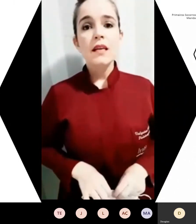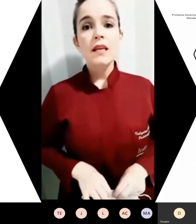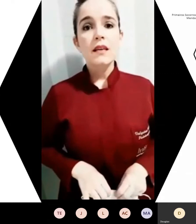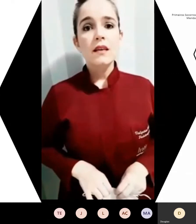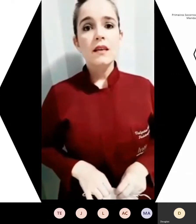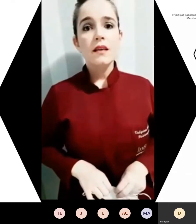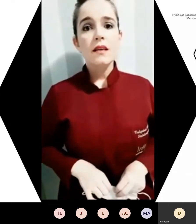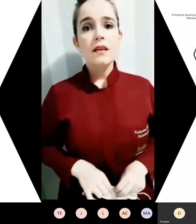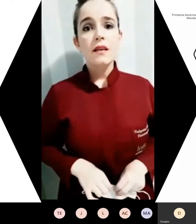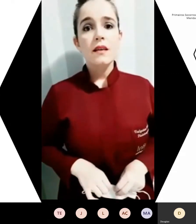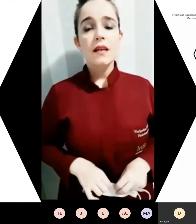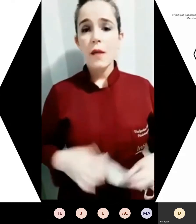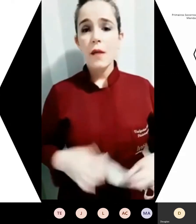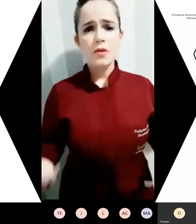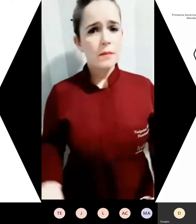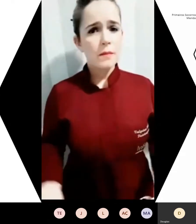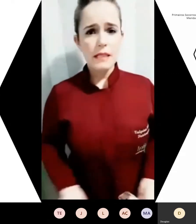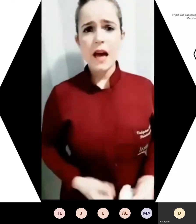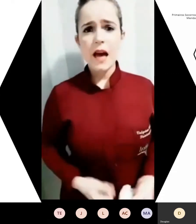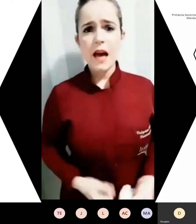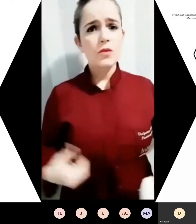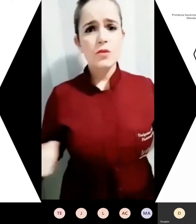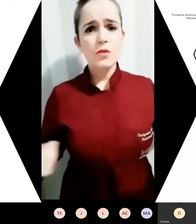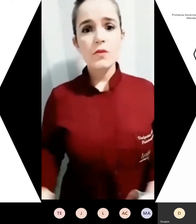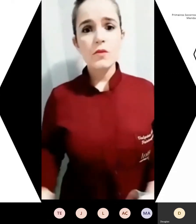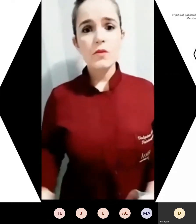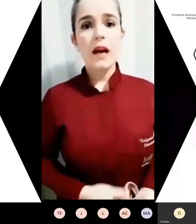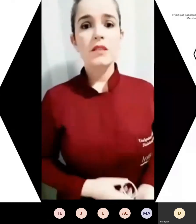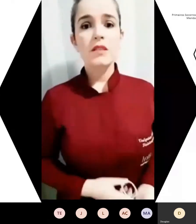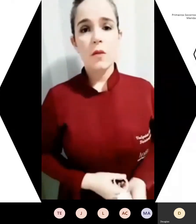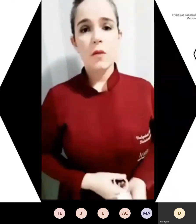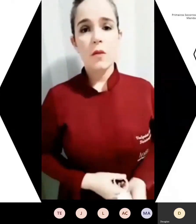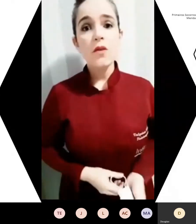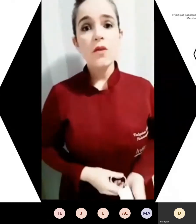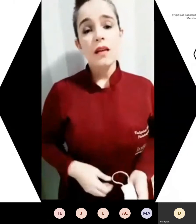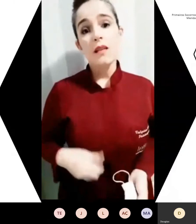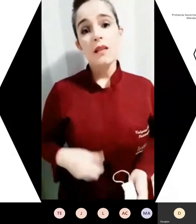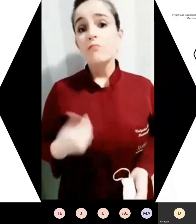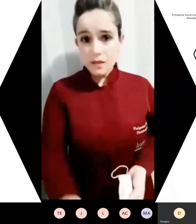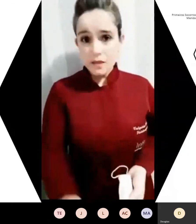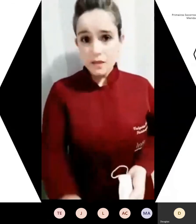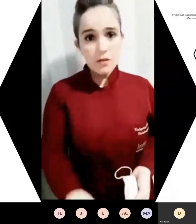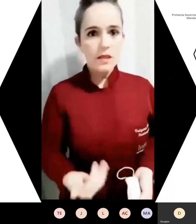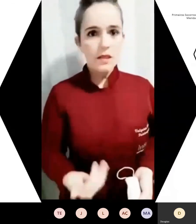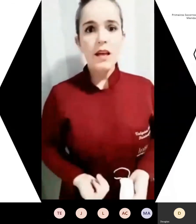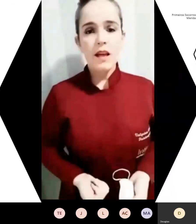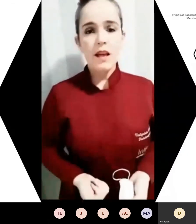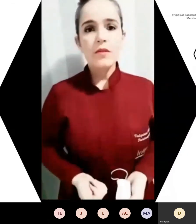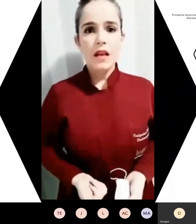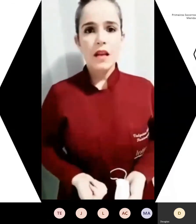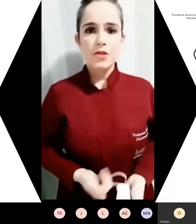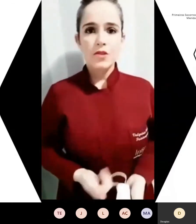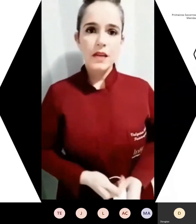vocês, que daqui a pouco isso vai passar e todos nós vamos voltar à vida normal. E se